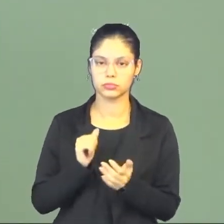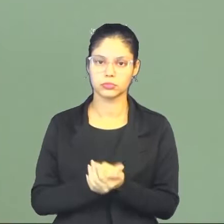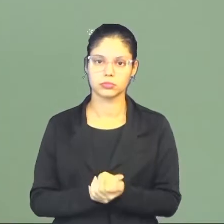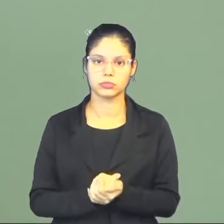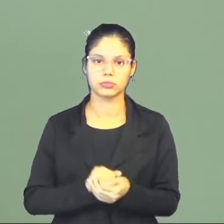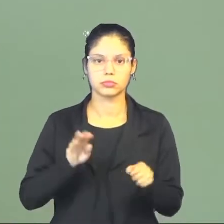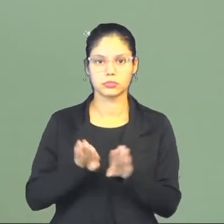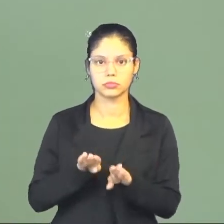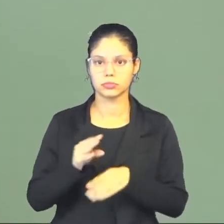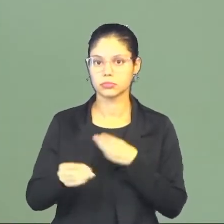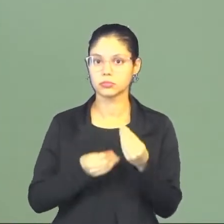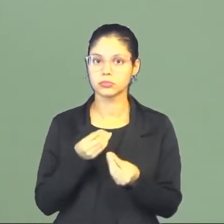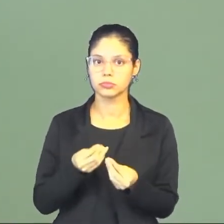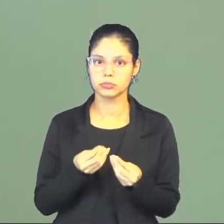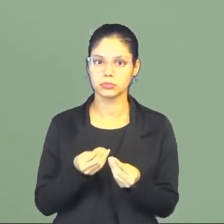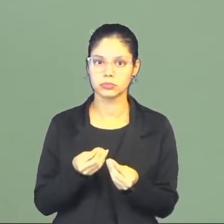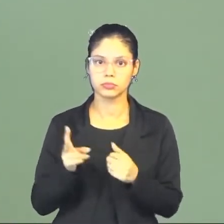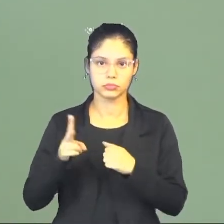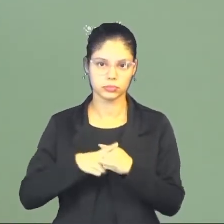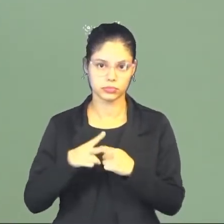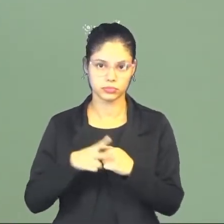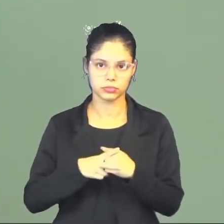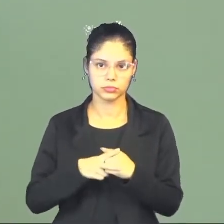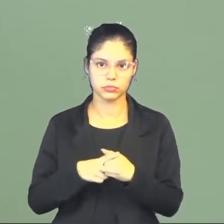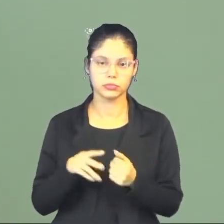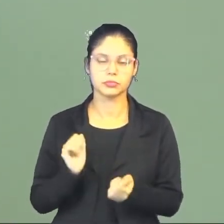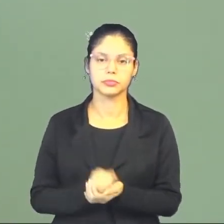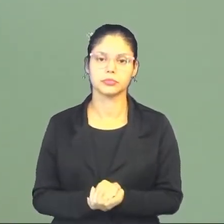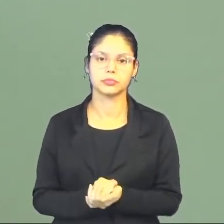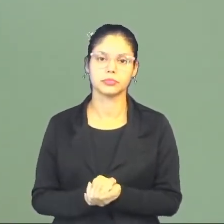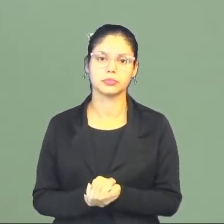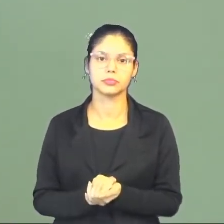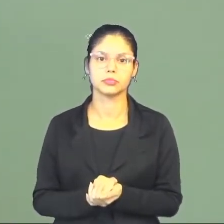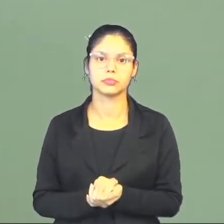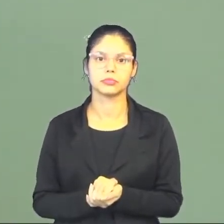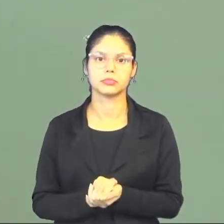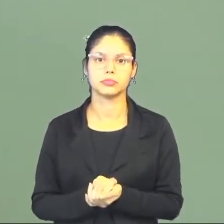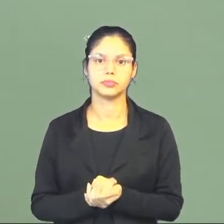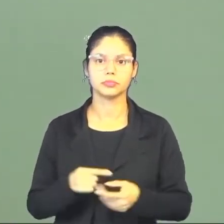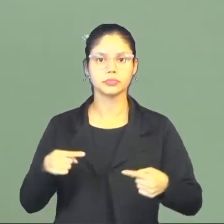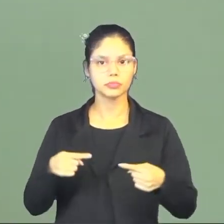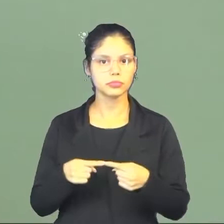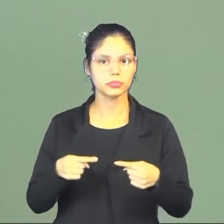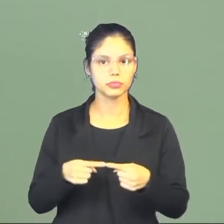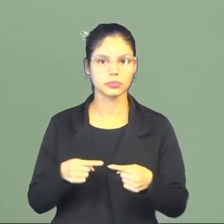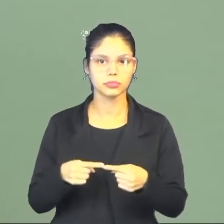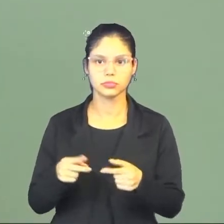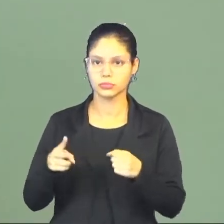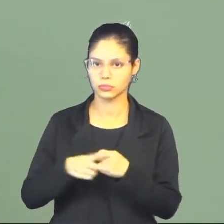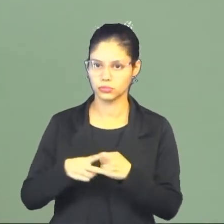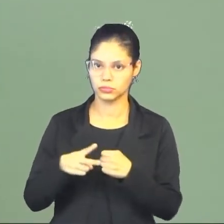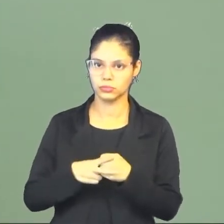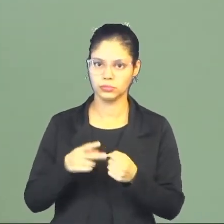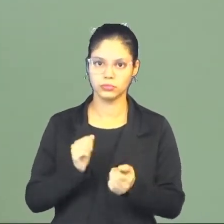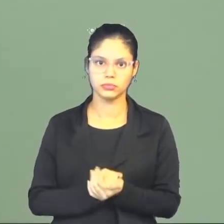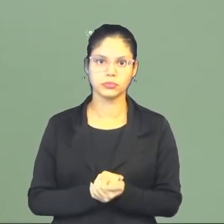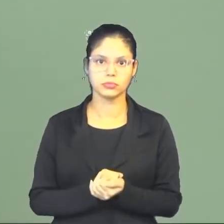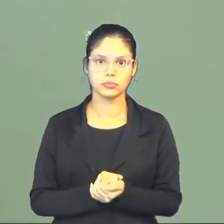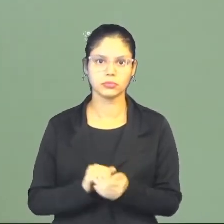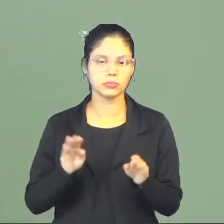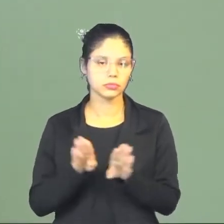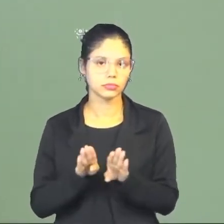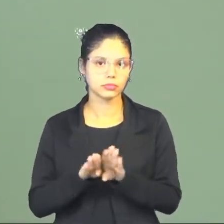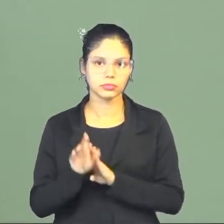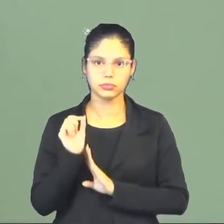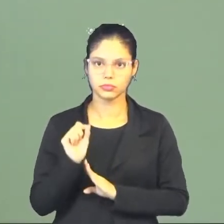mudam conforme o quê? Conforme o verbo, né? Aí vem aquela questão da concordância verbal, concordância nominal, né? Que justamente é o